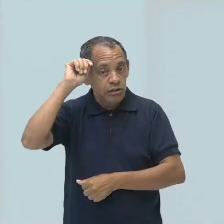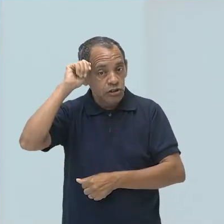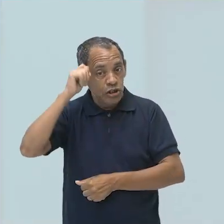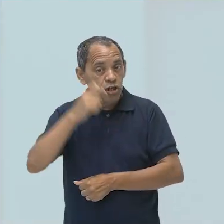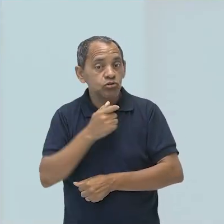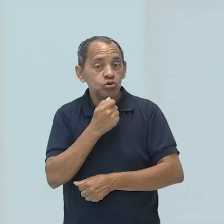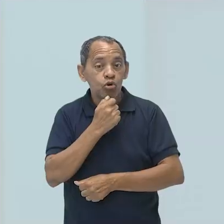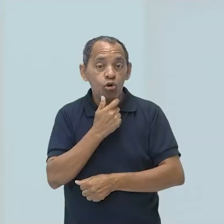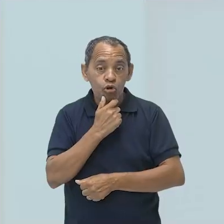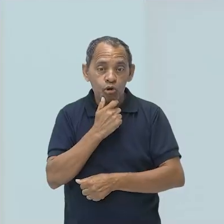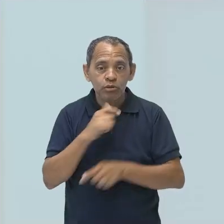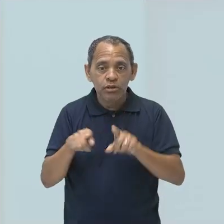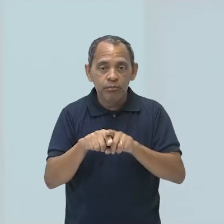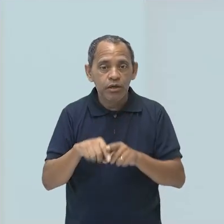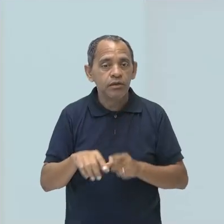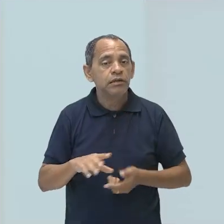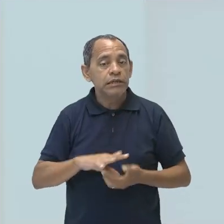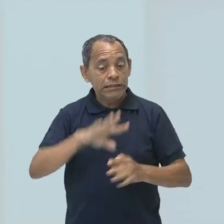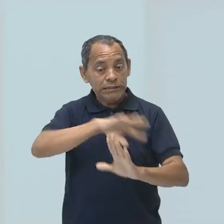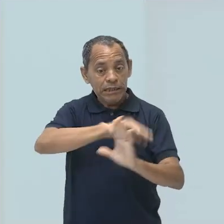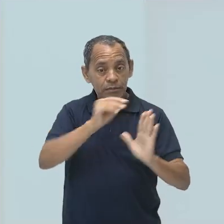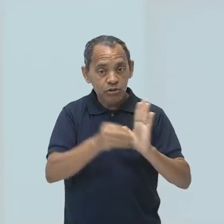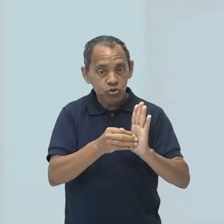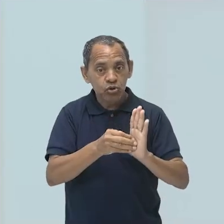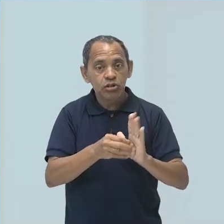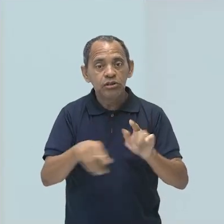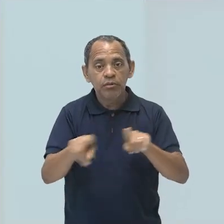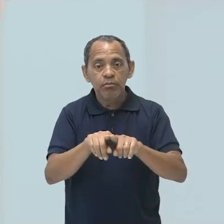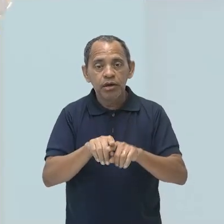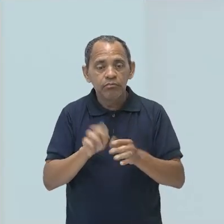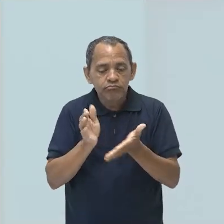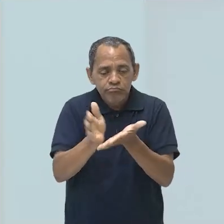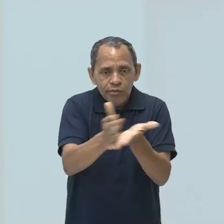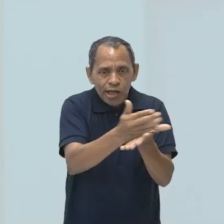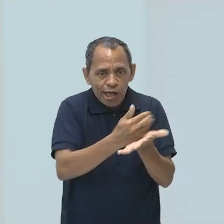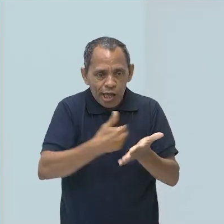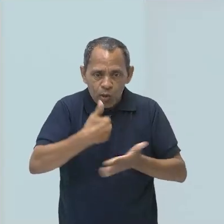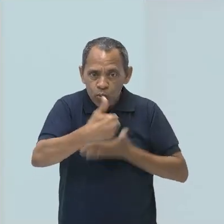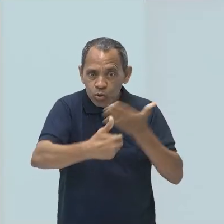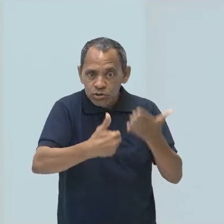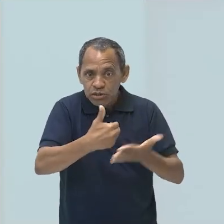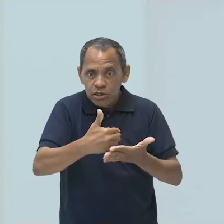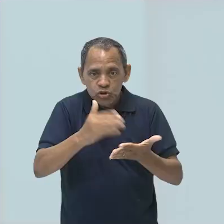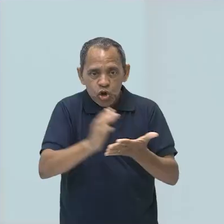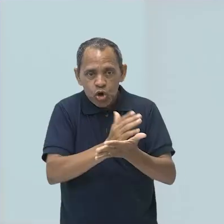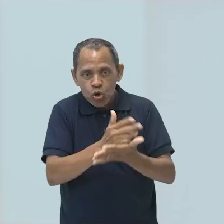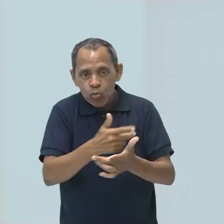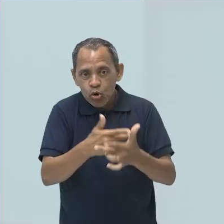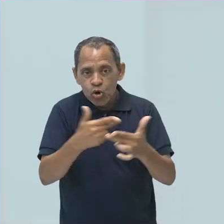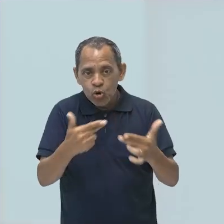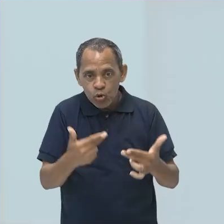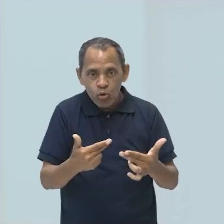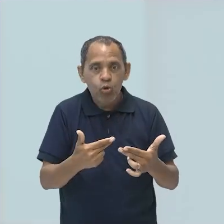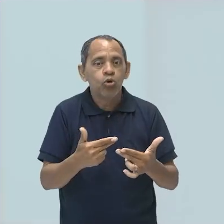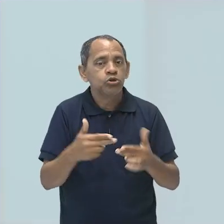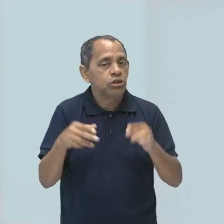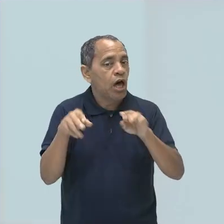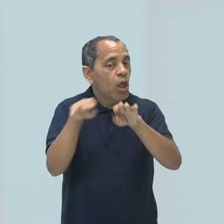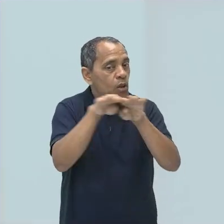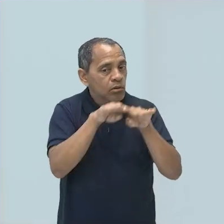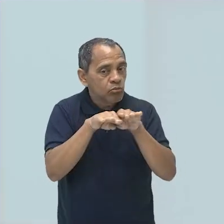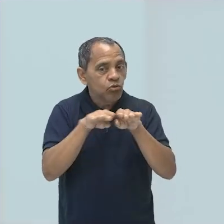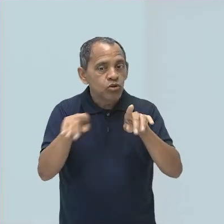e de recuperar esse processo para que isso seja algo comum e presente na nossa